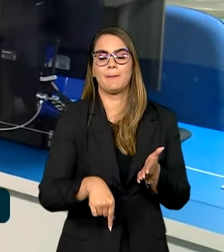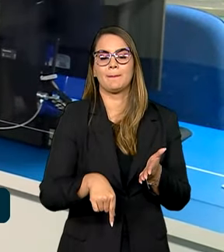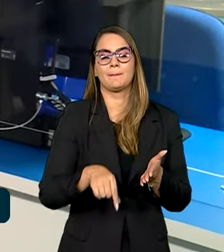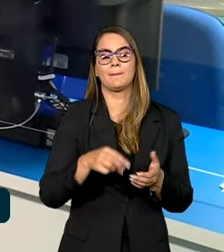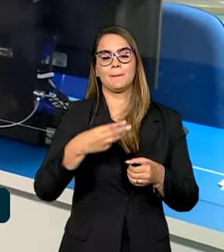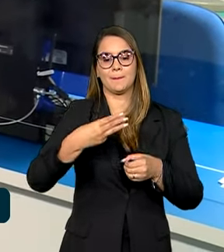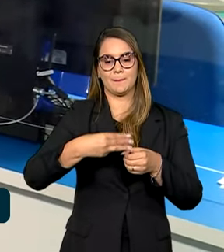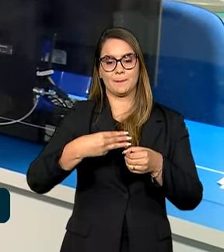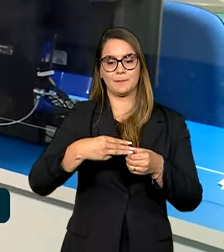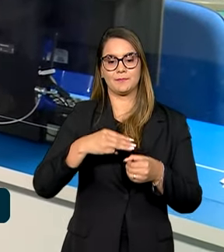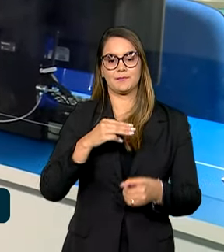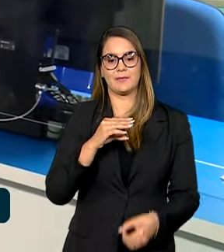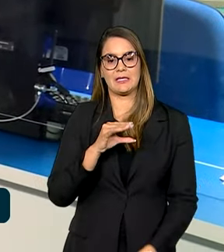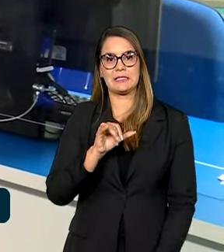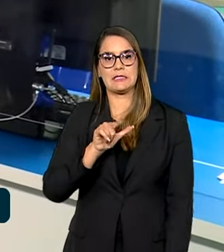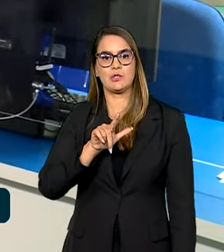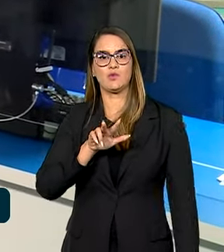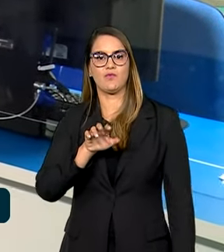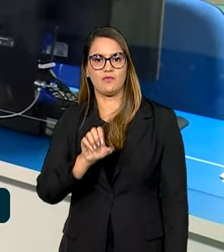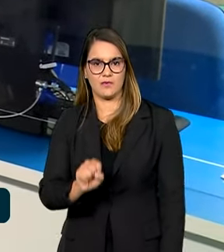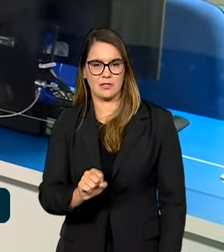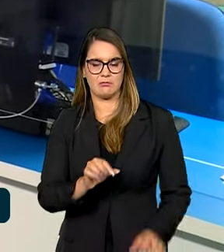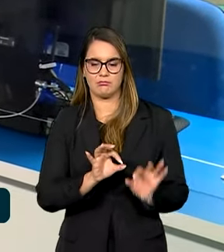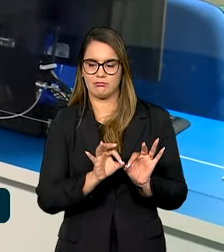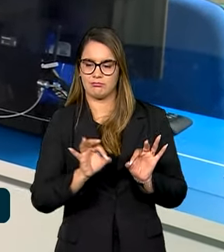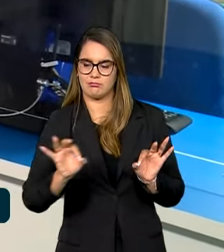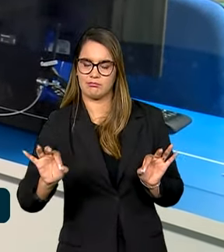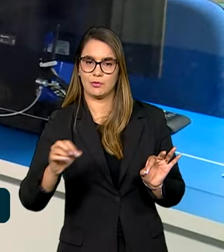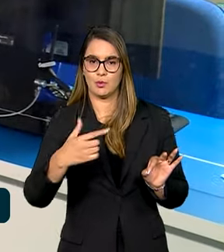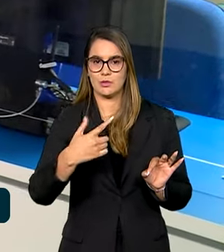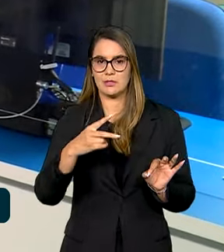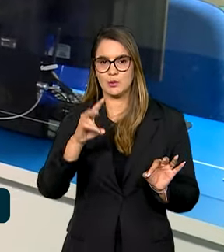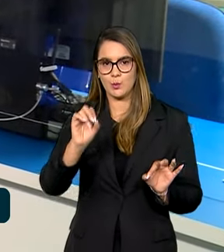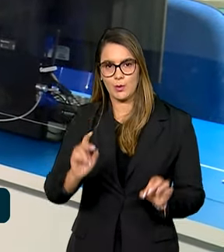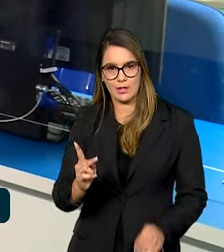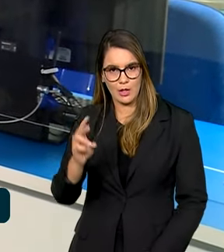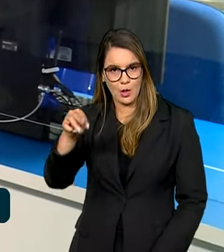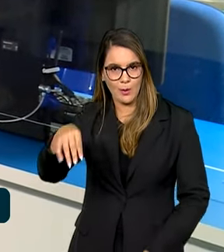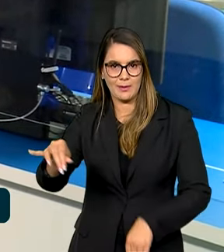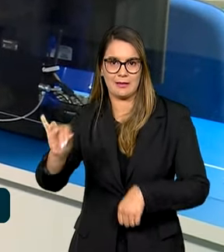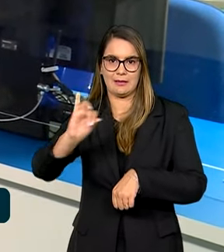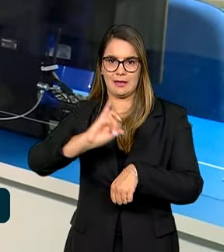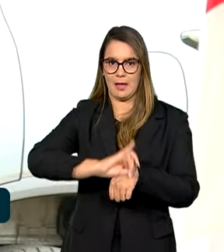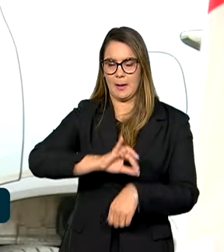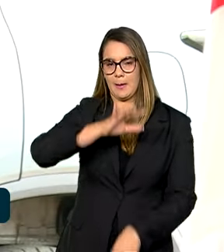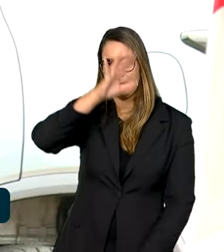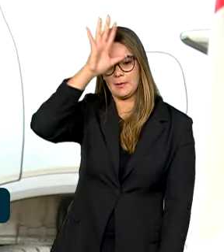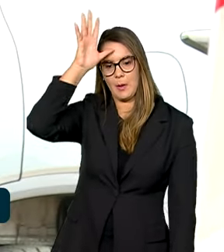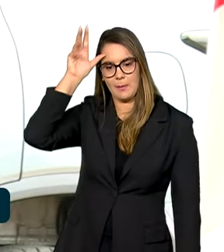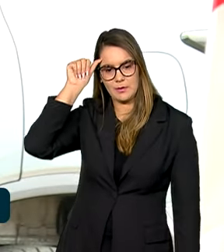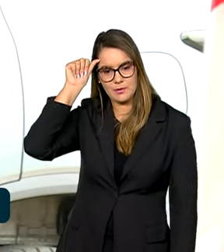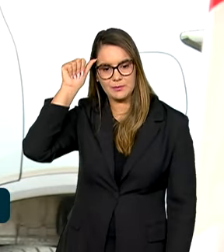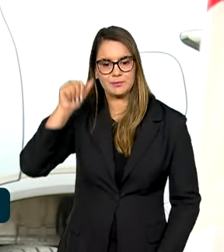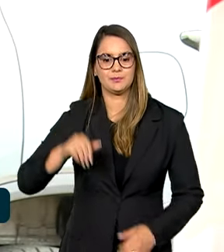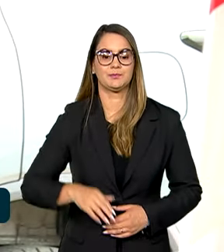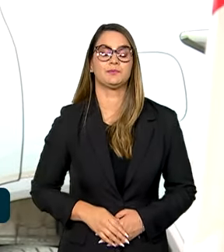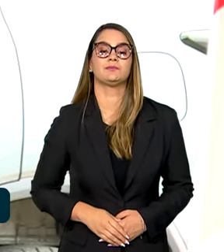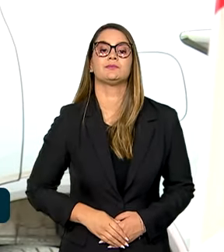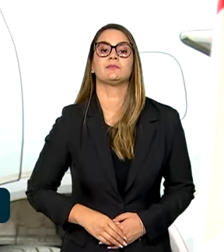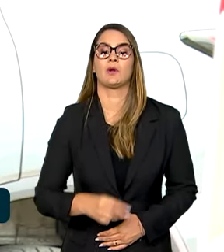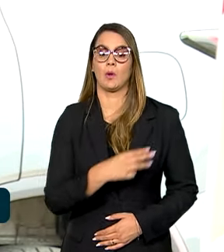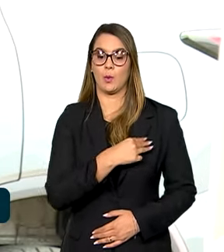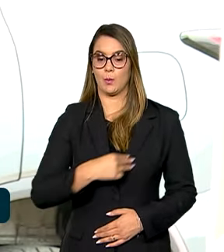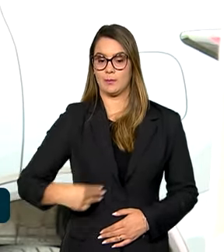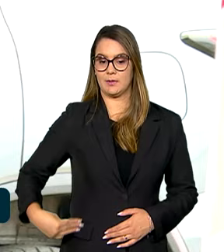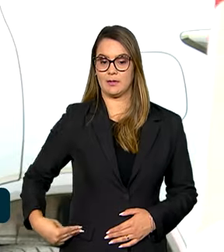ser o município de Silves localizado a 250 Km da capital amazonense o ministro da Previdência